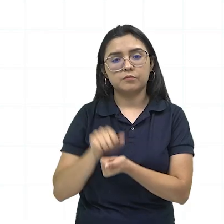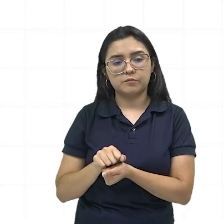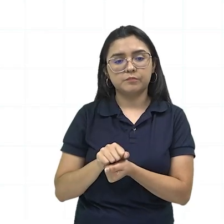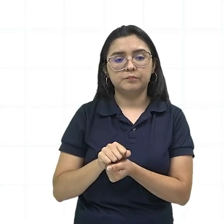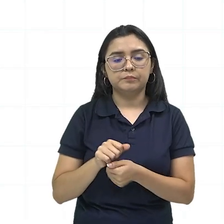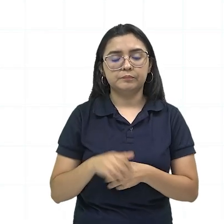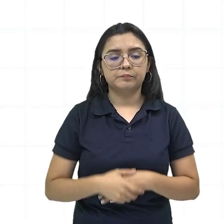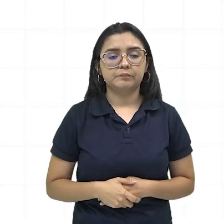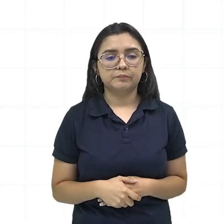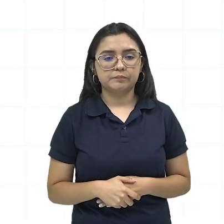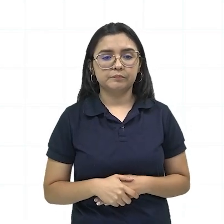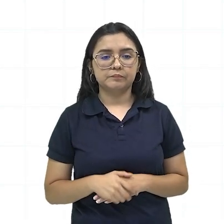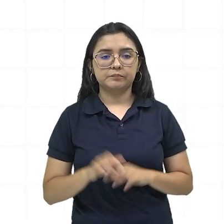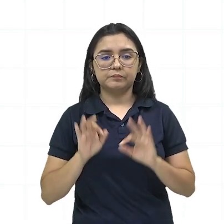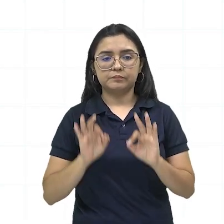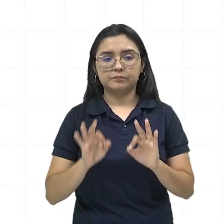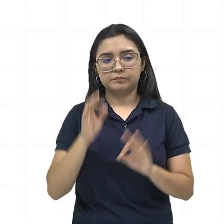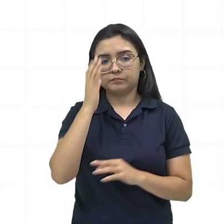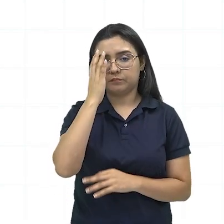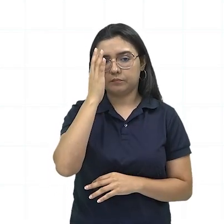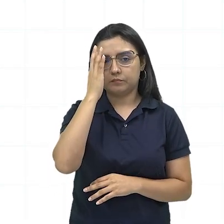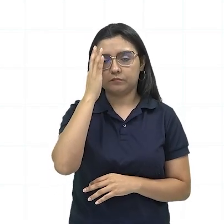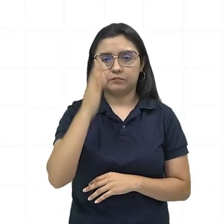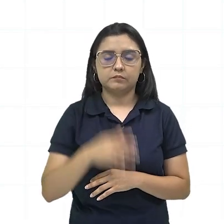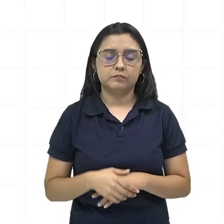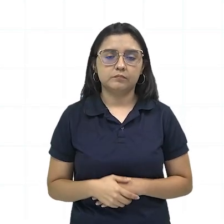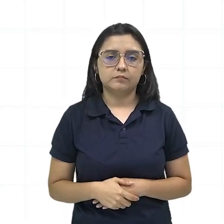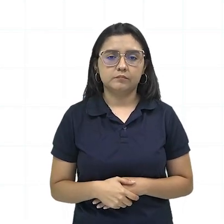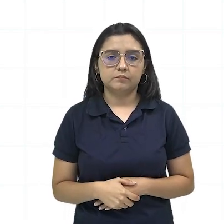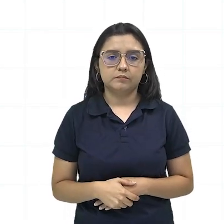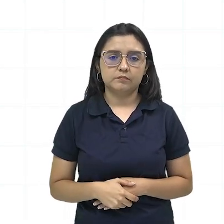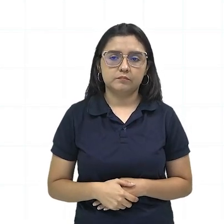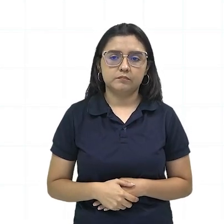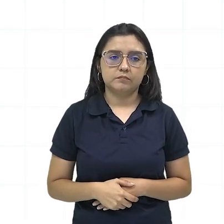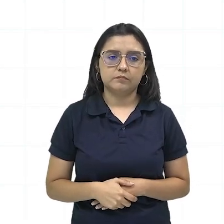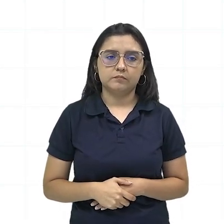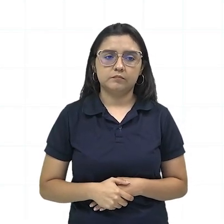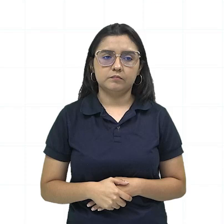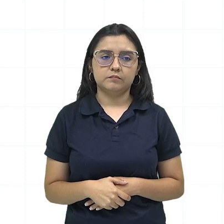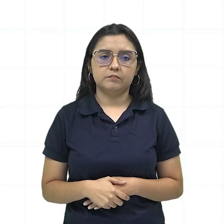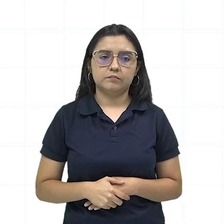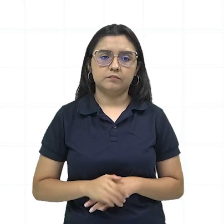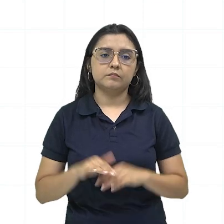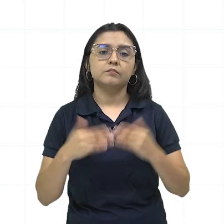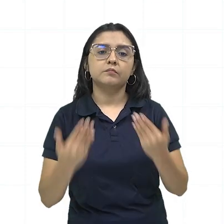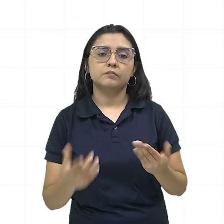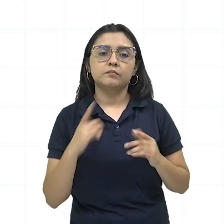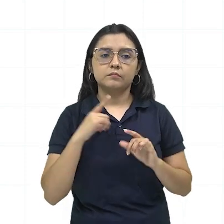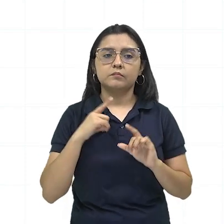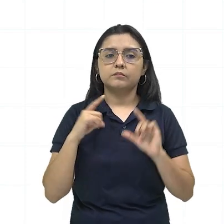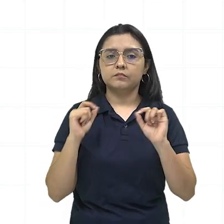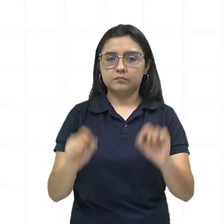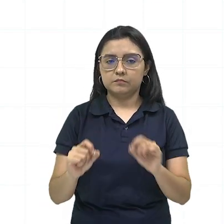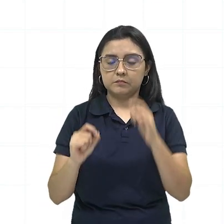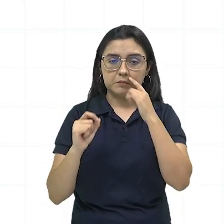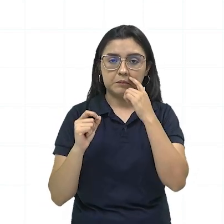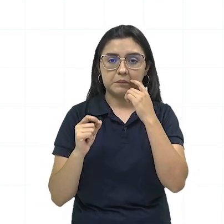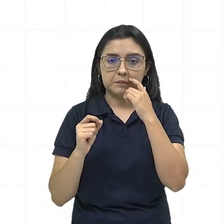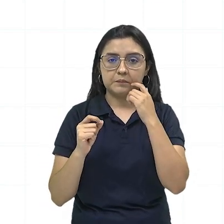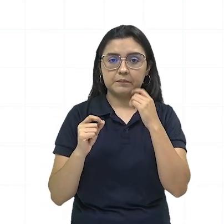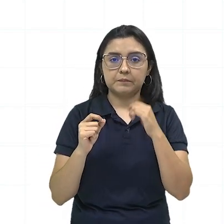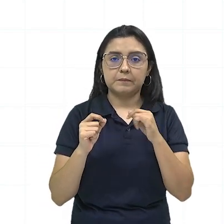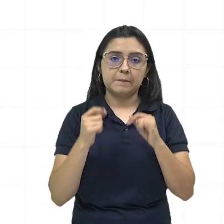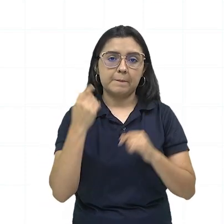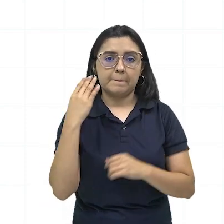ao nosso redor, certo? Então, mais a nossa divulgação científica tem essa pegada,